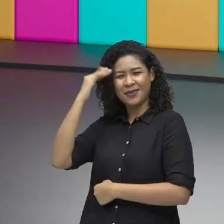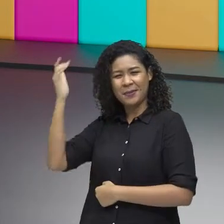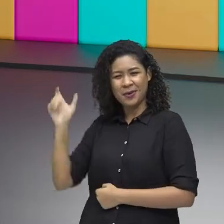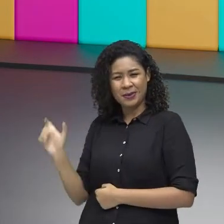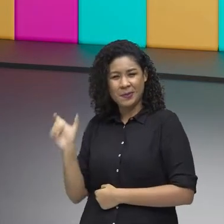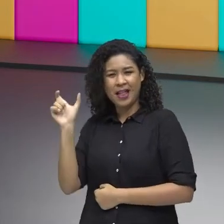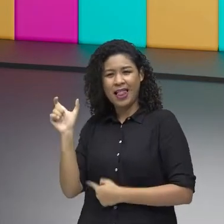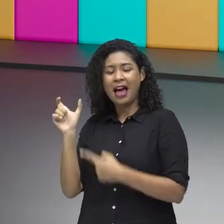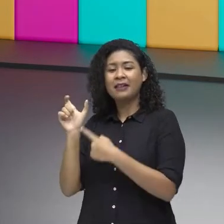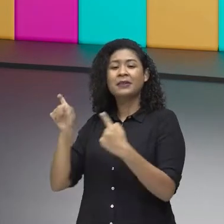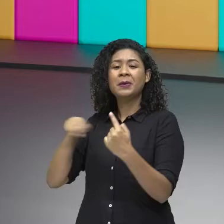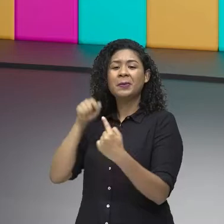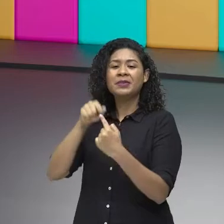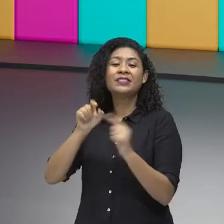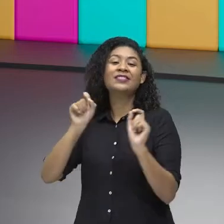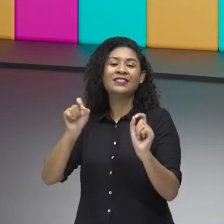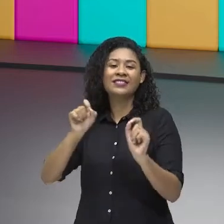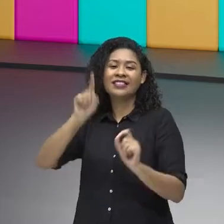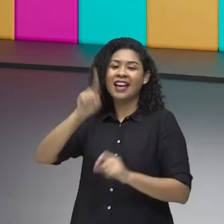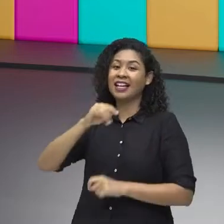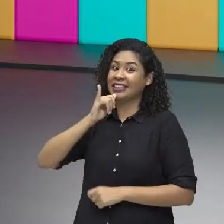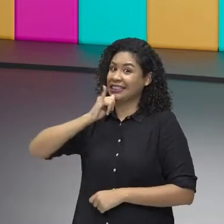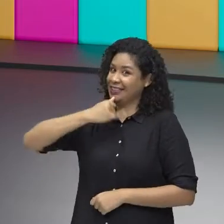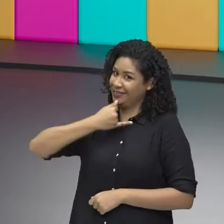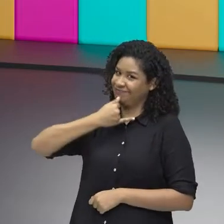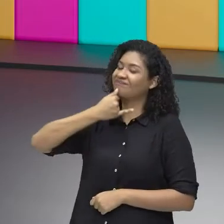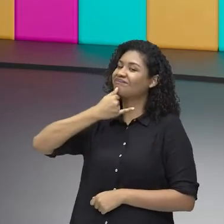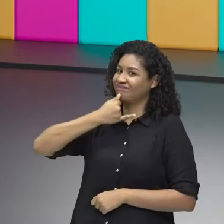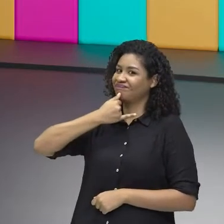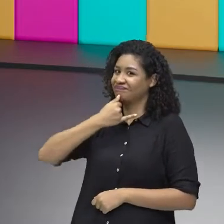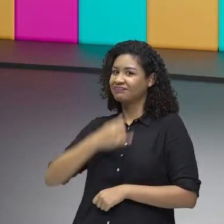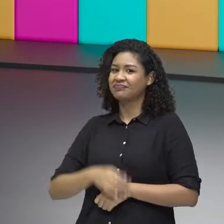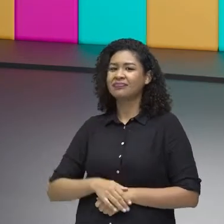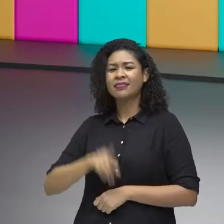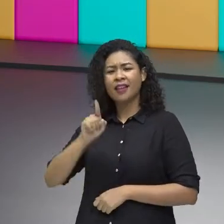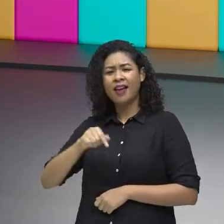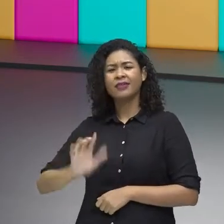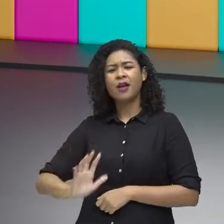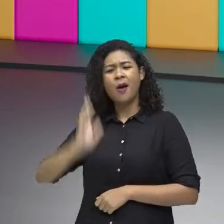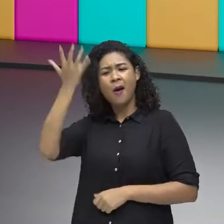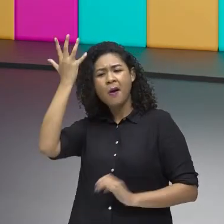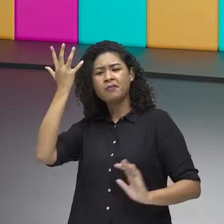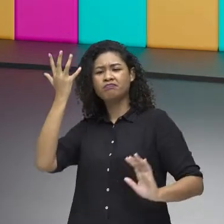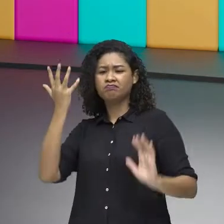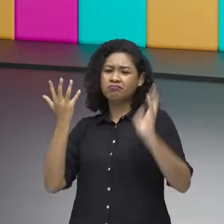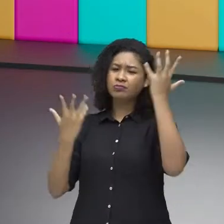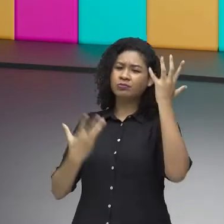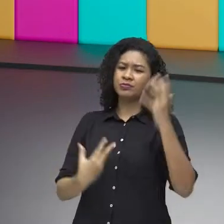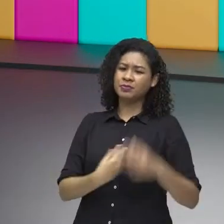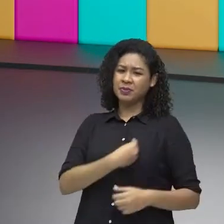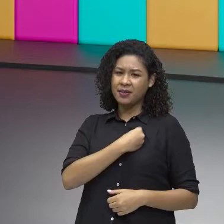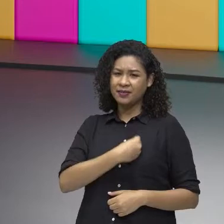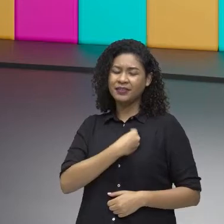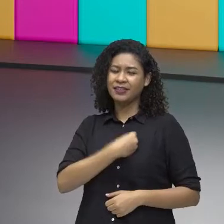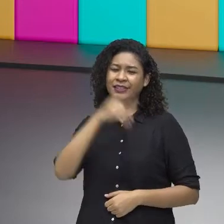tem em função da vida, né? Esses acontecimentos são inerentes da condição humana. Então, às vezes a gente